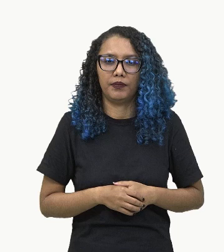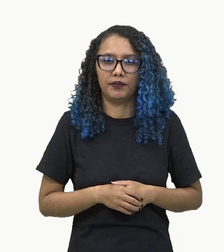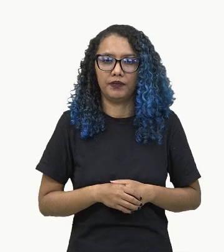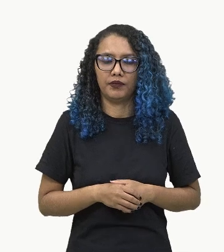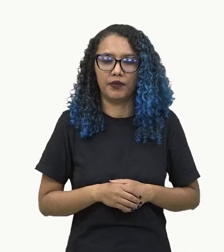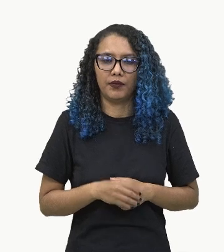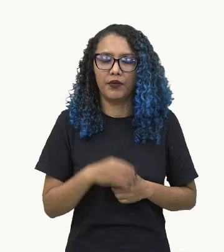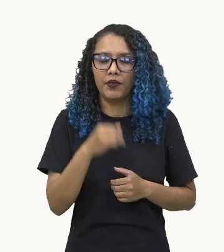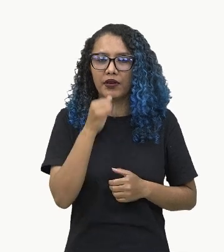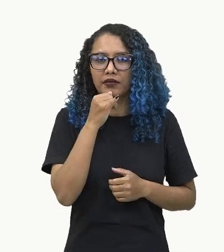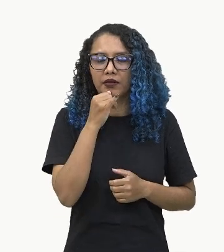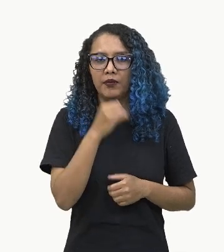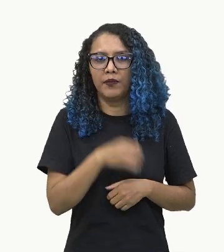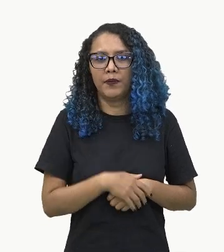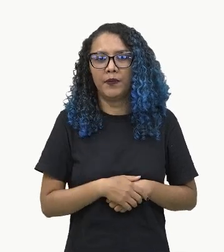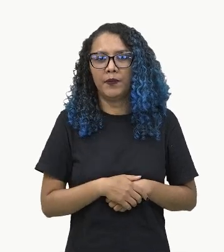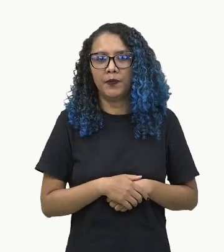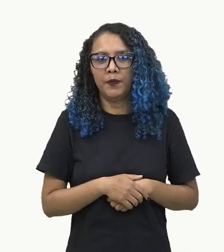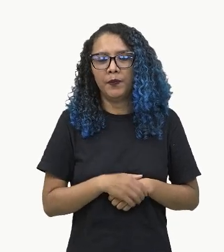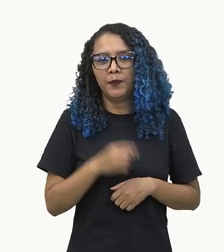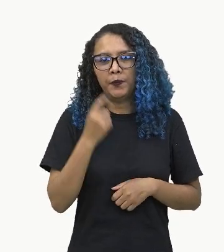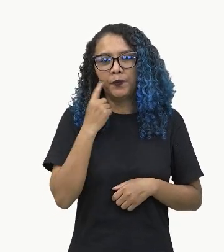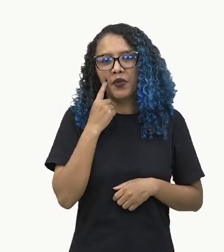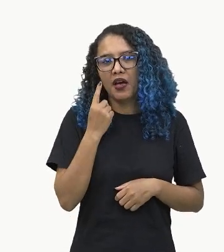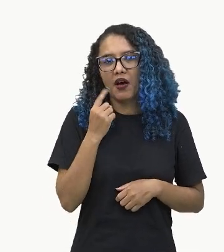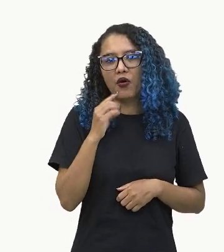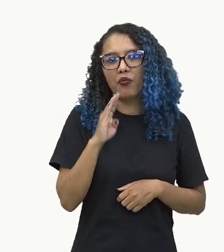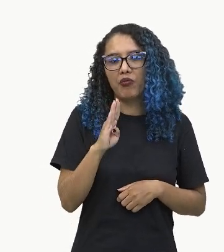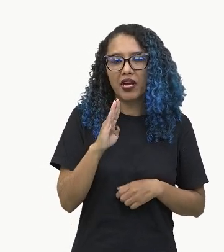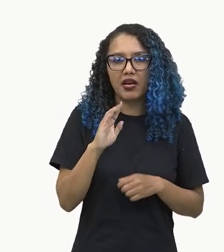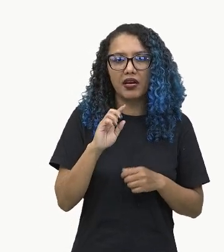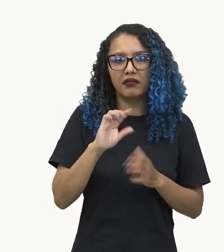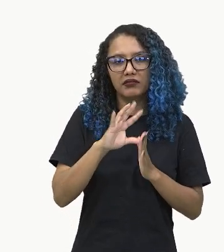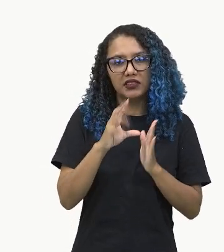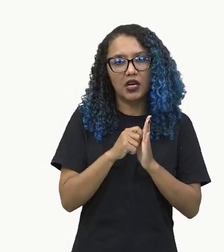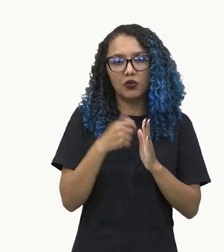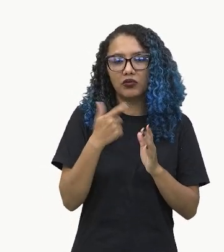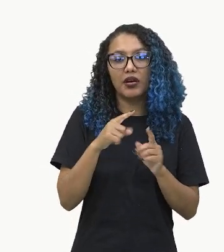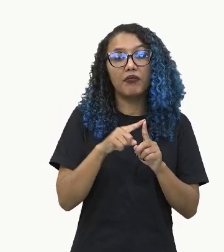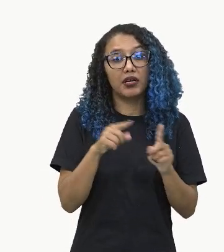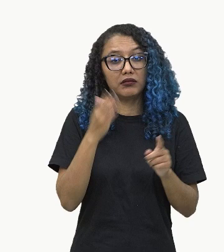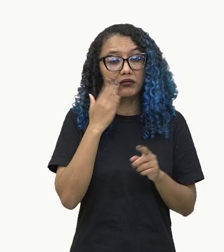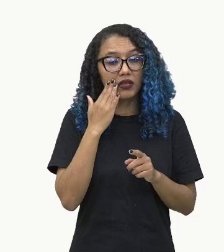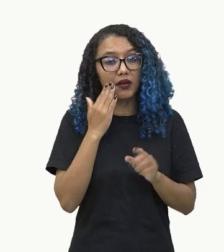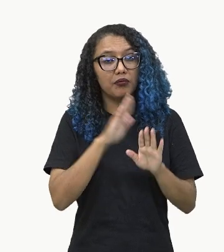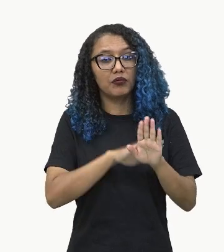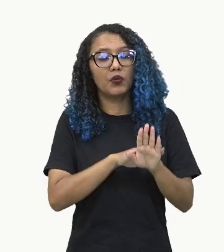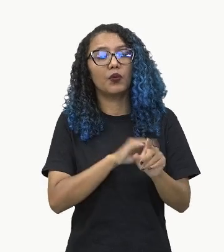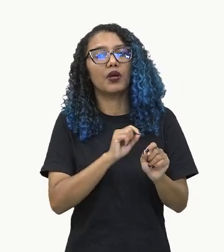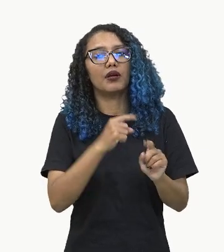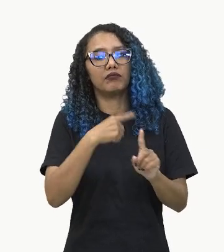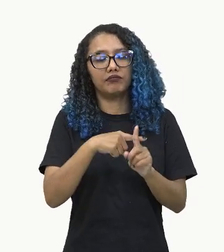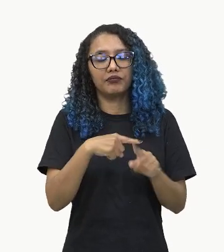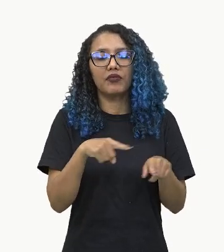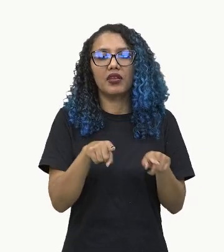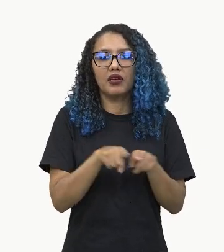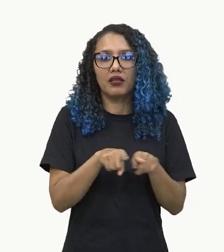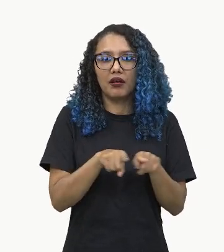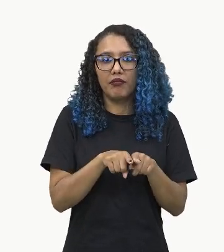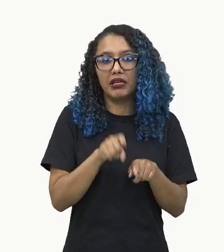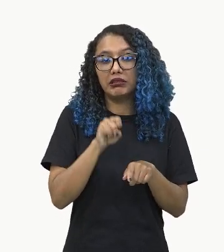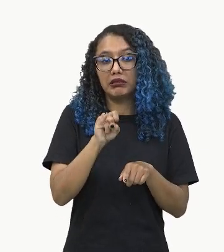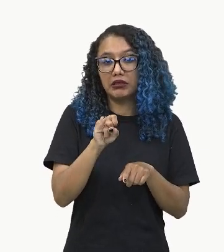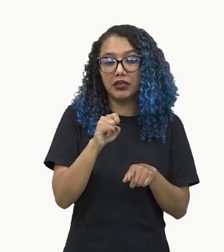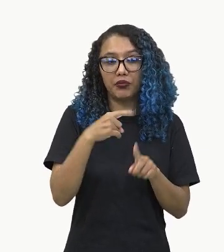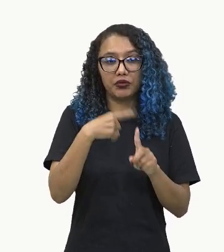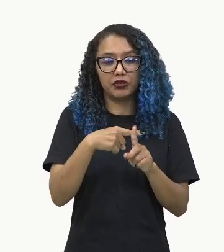por exemplo, você poderia dizer, aqui não tem sinal na frente do B, mas o meu B eu sei que ele é positivo. Só que eu também sei que quando é positivo